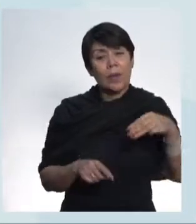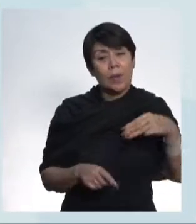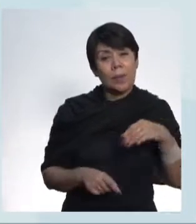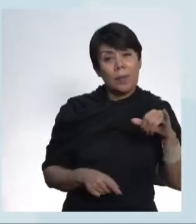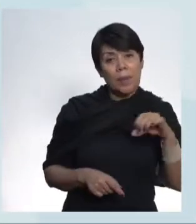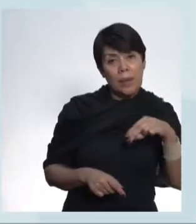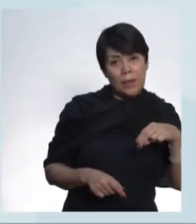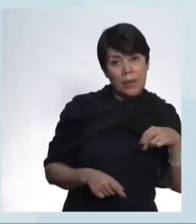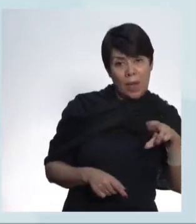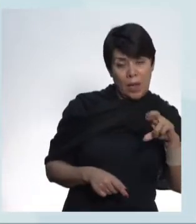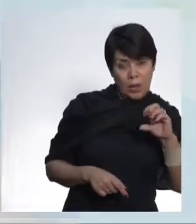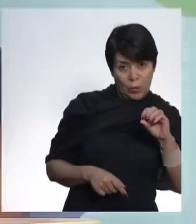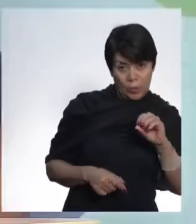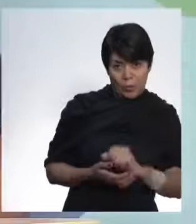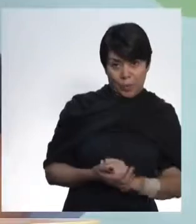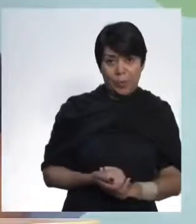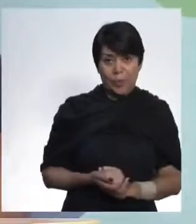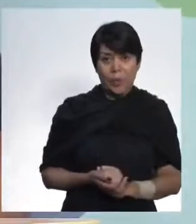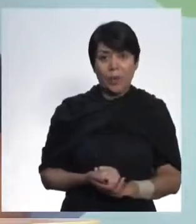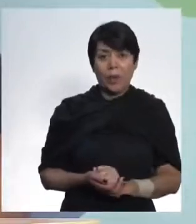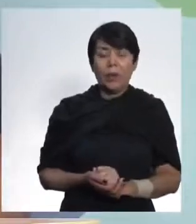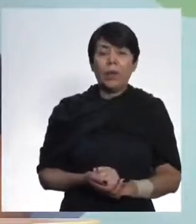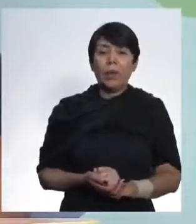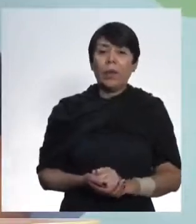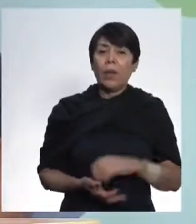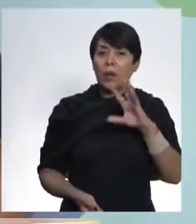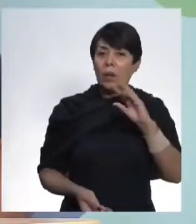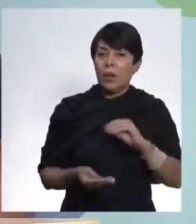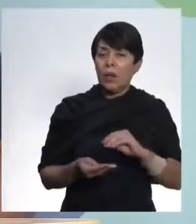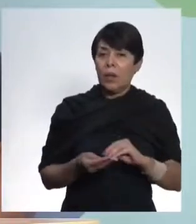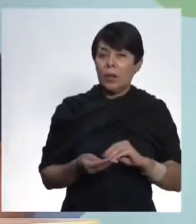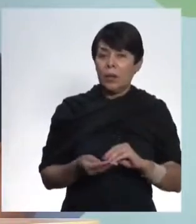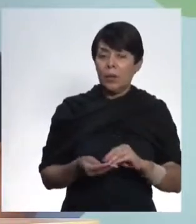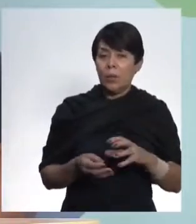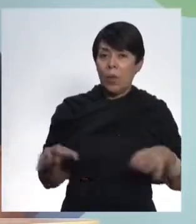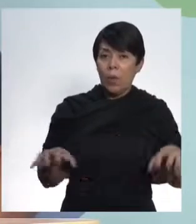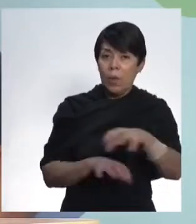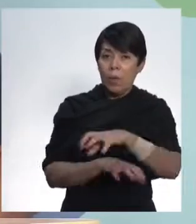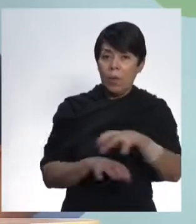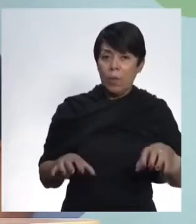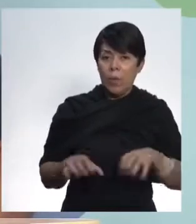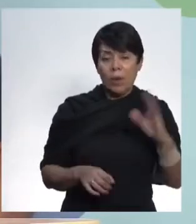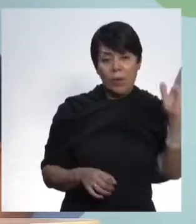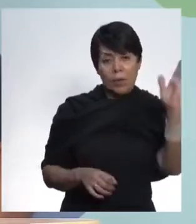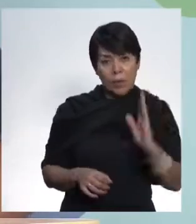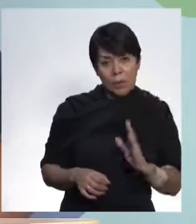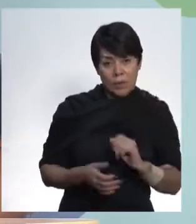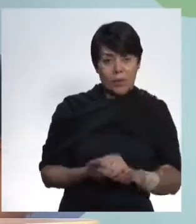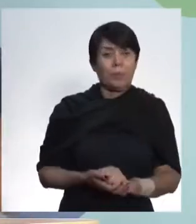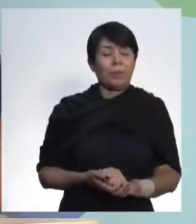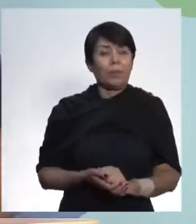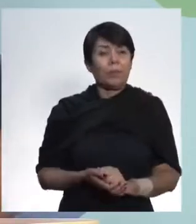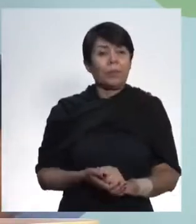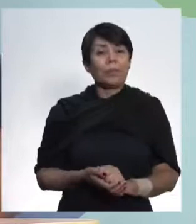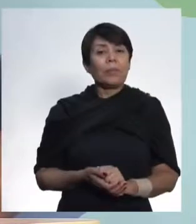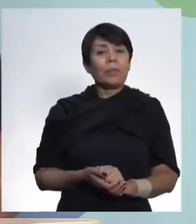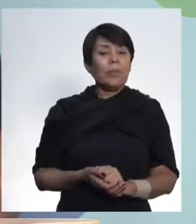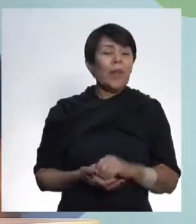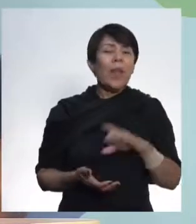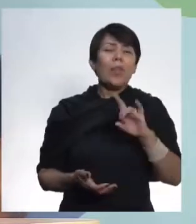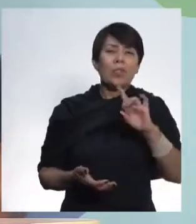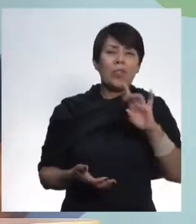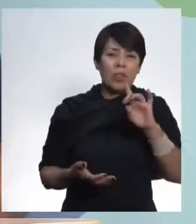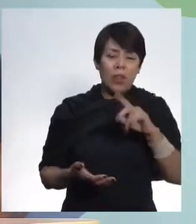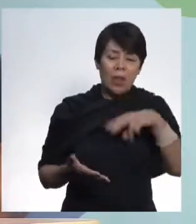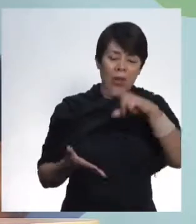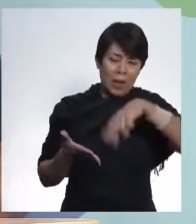aí, temos aí um resumo dos biomas brasileiros, porque na realidade é como a professora falou, para falar sobre biomas e